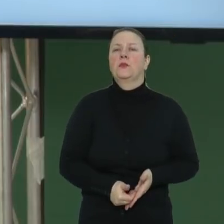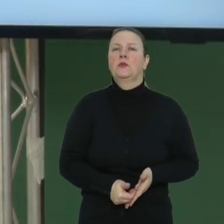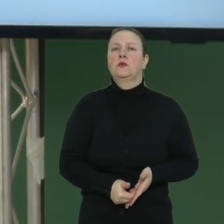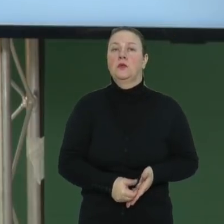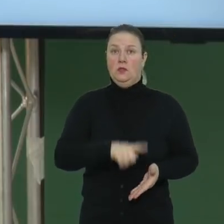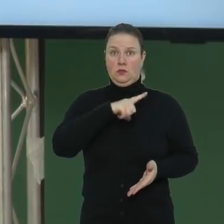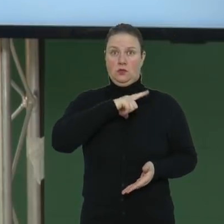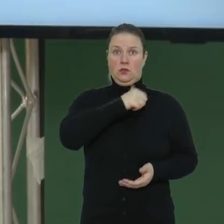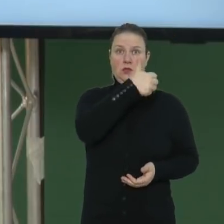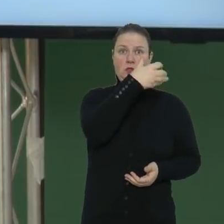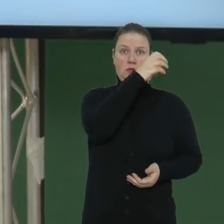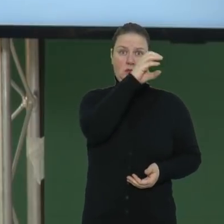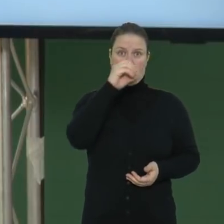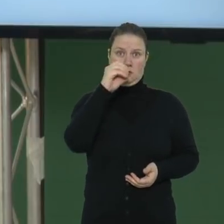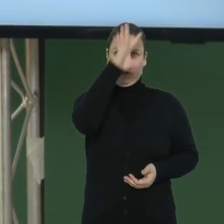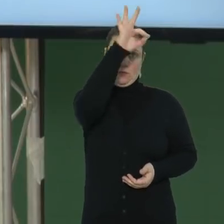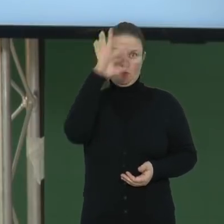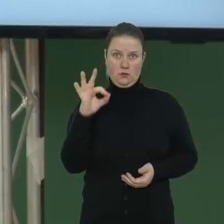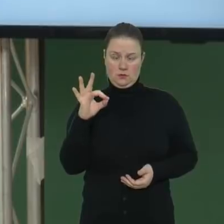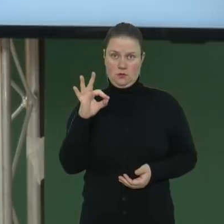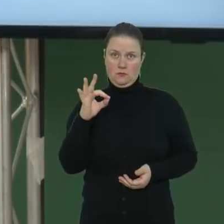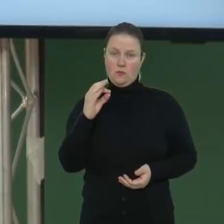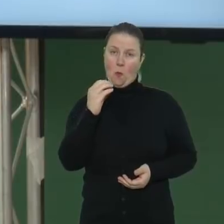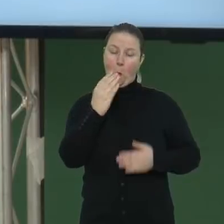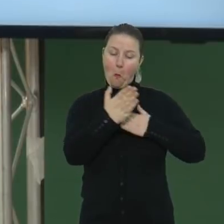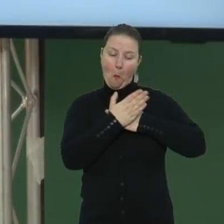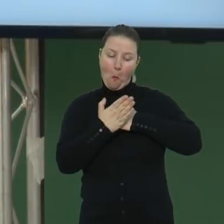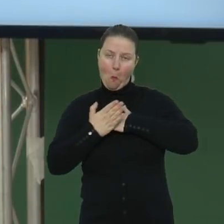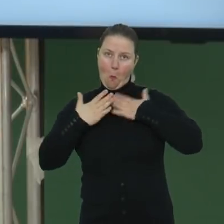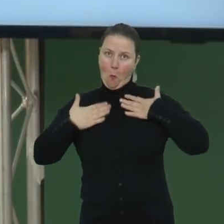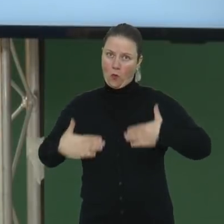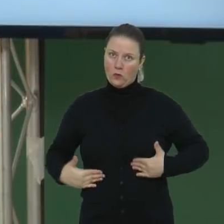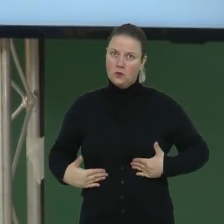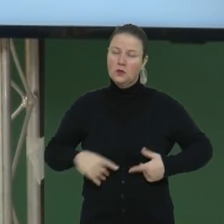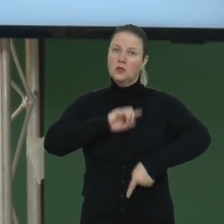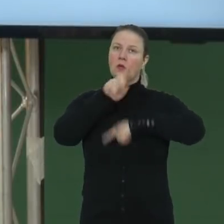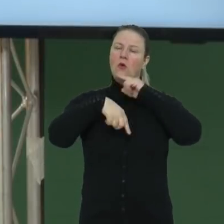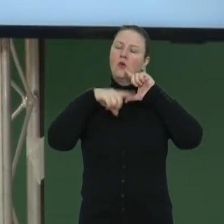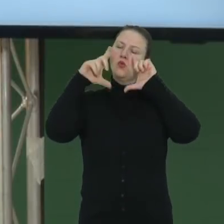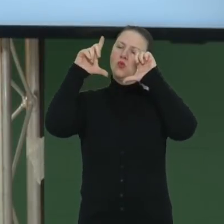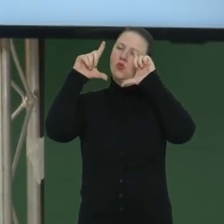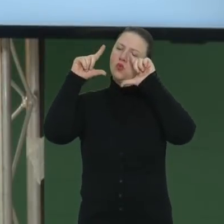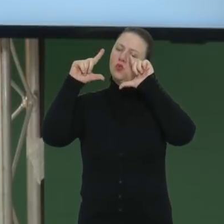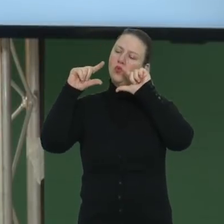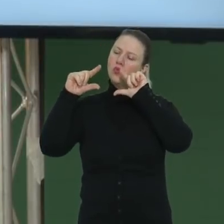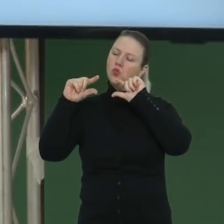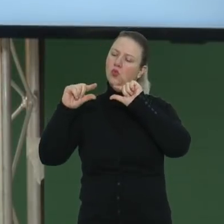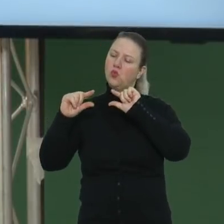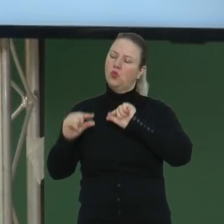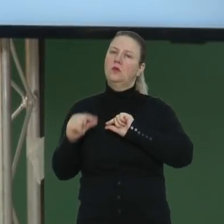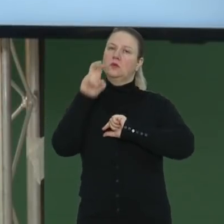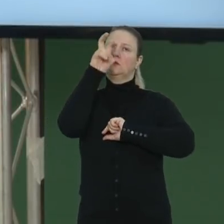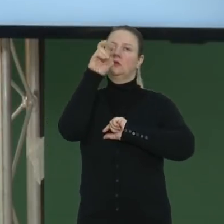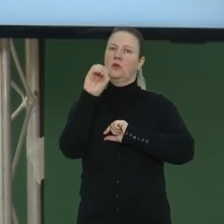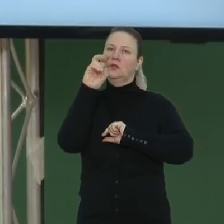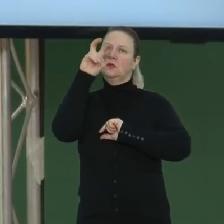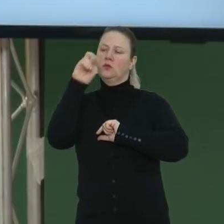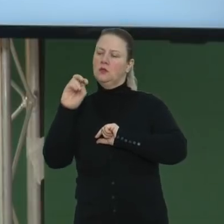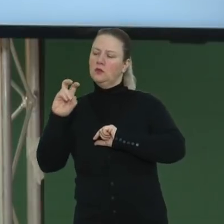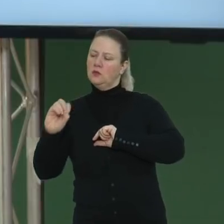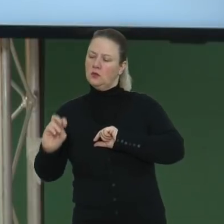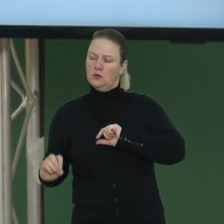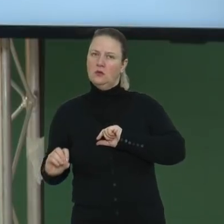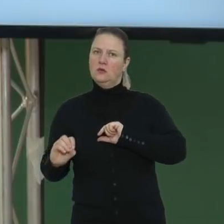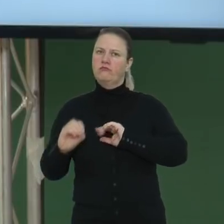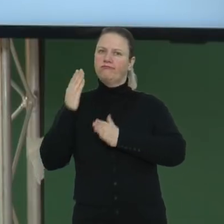tinha 100% de eficiência e ele vai perdendo em 50%, certo? Então, o que acontece aqui? Ele está